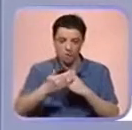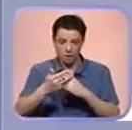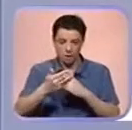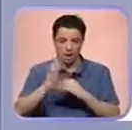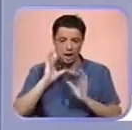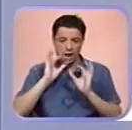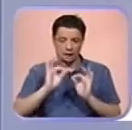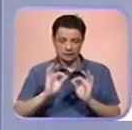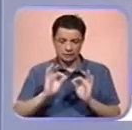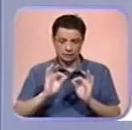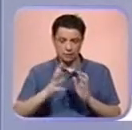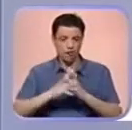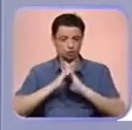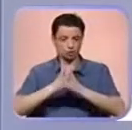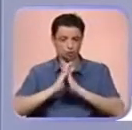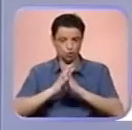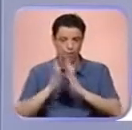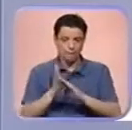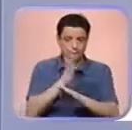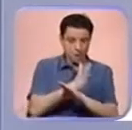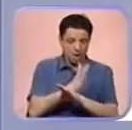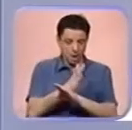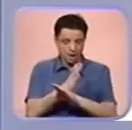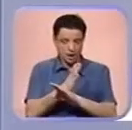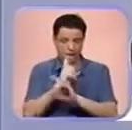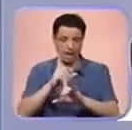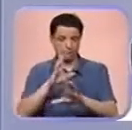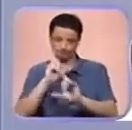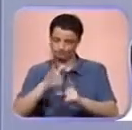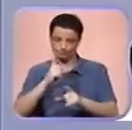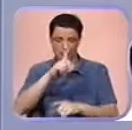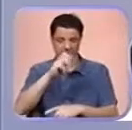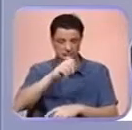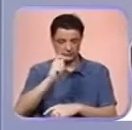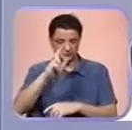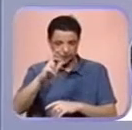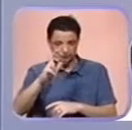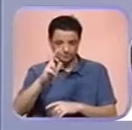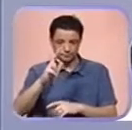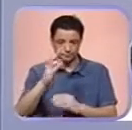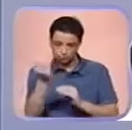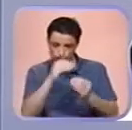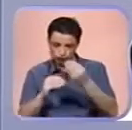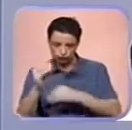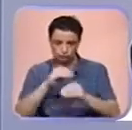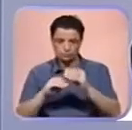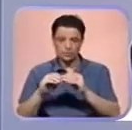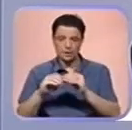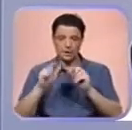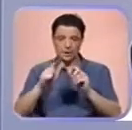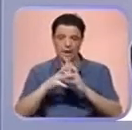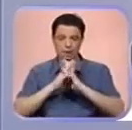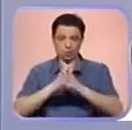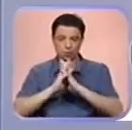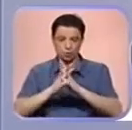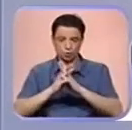habitualmente, é esta estrutura exterior que recebe o laser, já não é o laser aplicação que estávamos a fazer há bocado no fundo do olho. Esta estrutura